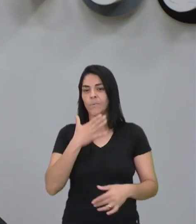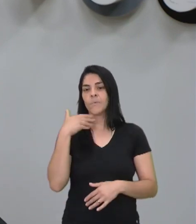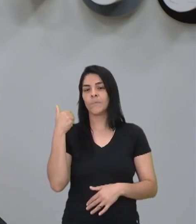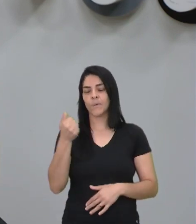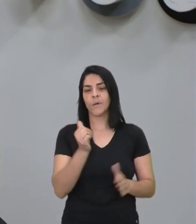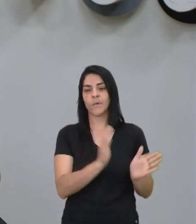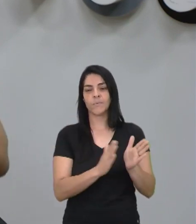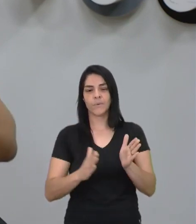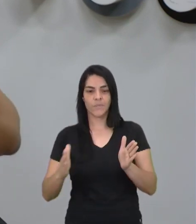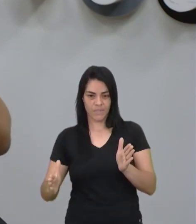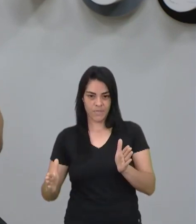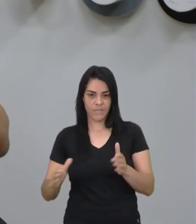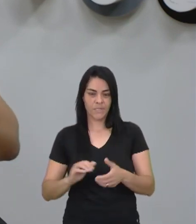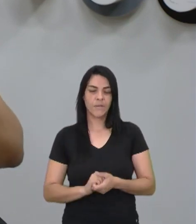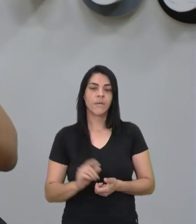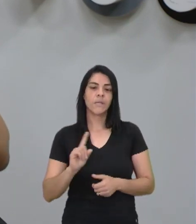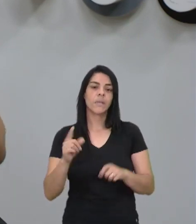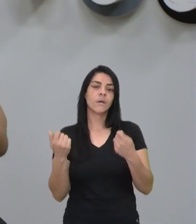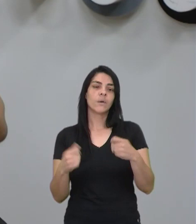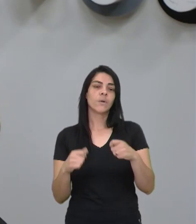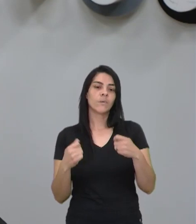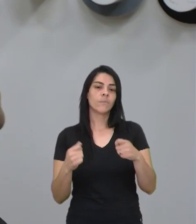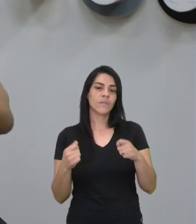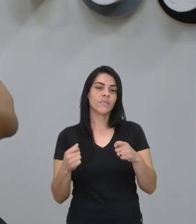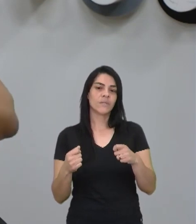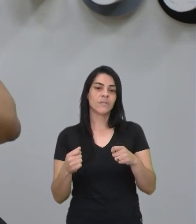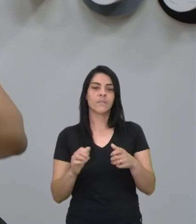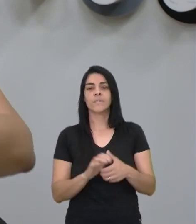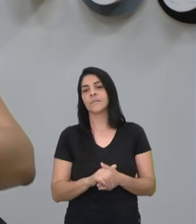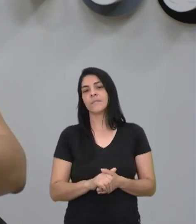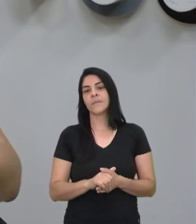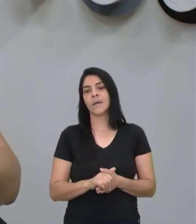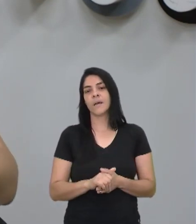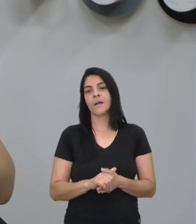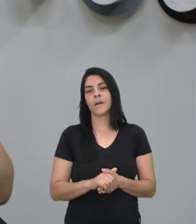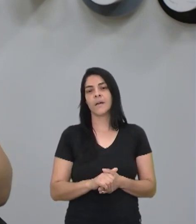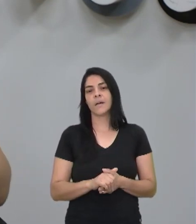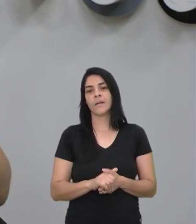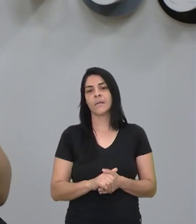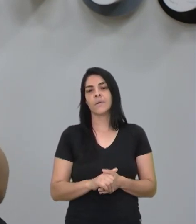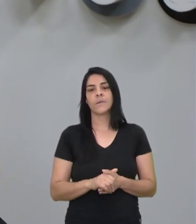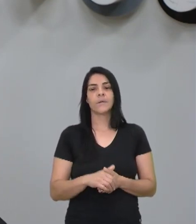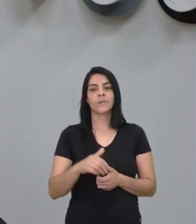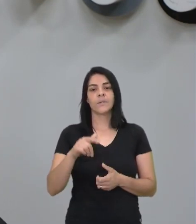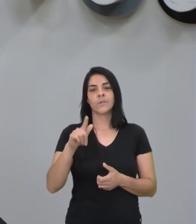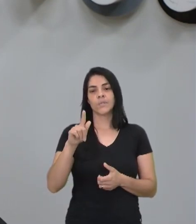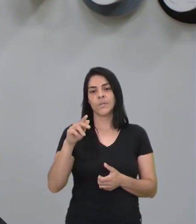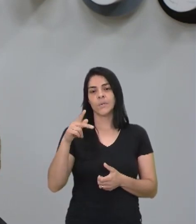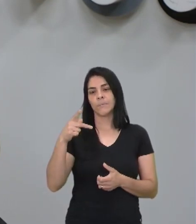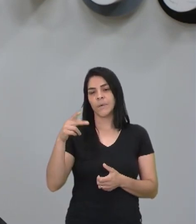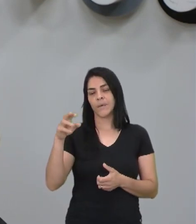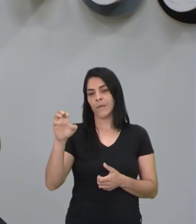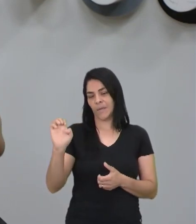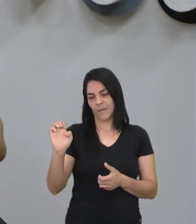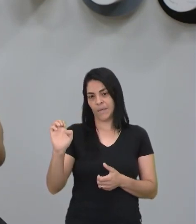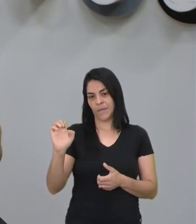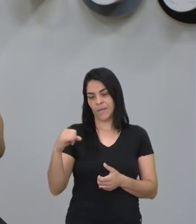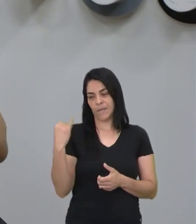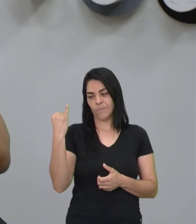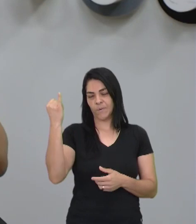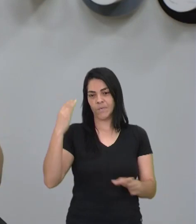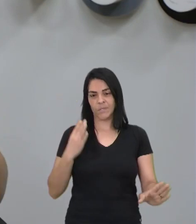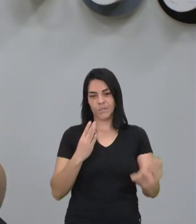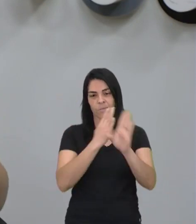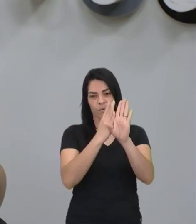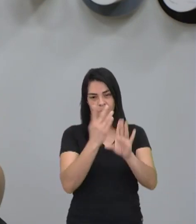para identificar, não precisar, como disse a Fabi, cavocar o solo, por exemplo, o GPR, que é uma importante descoberta aí para